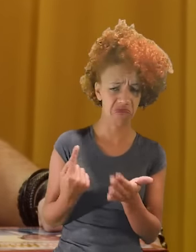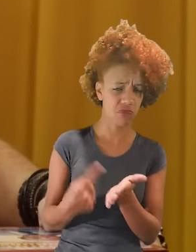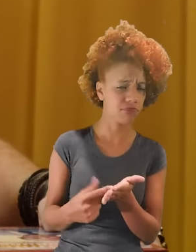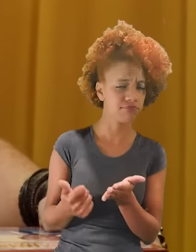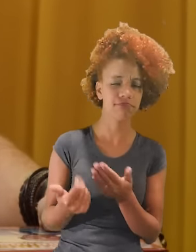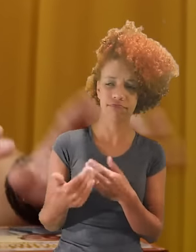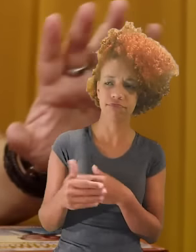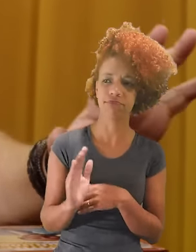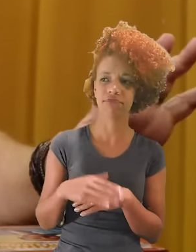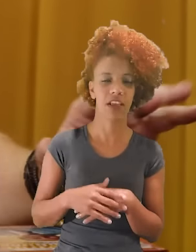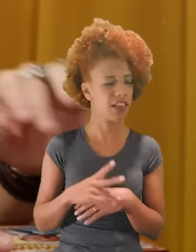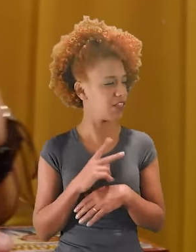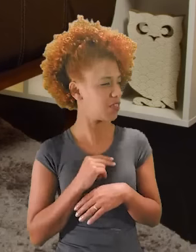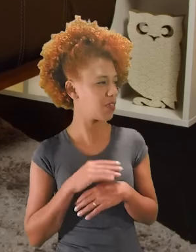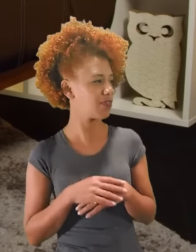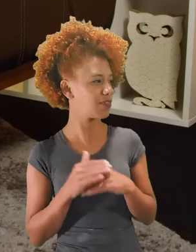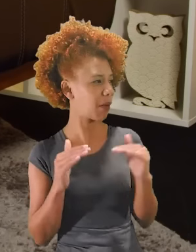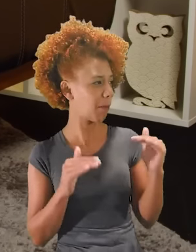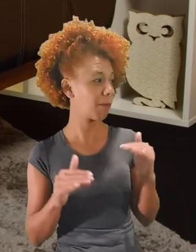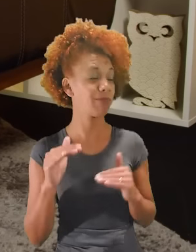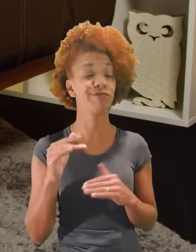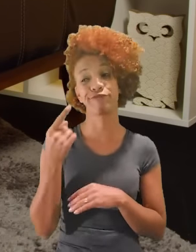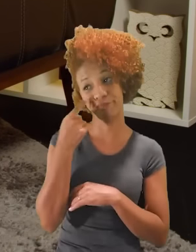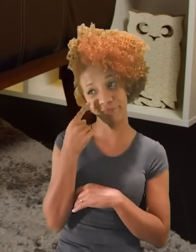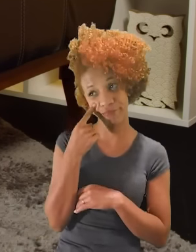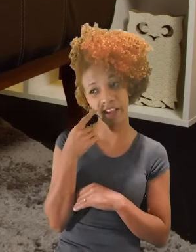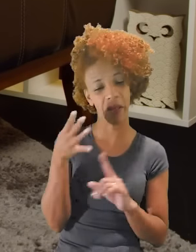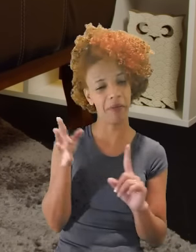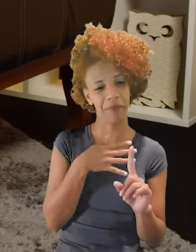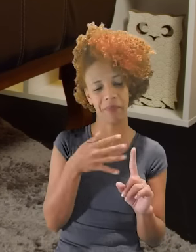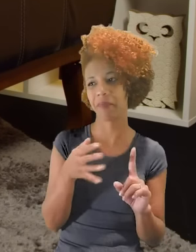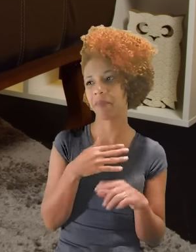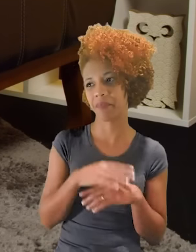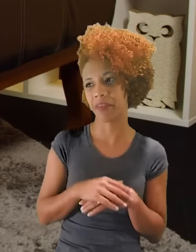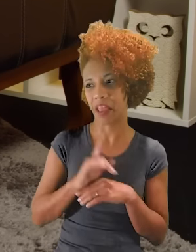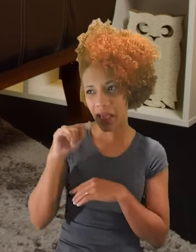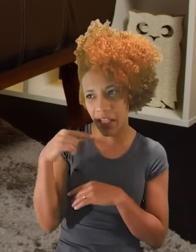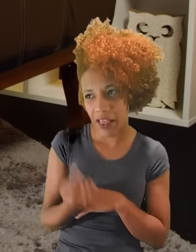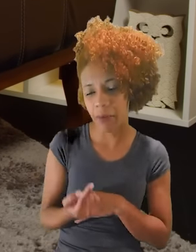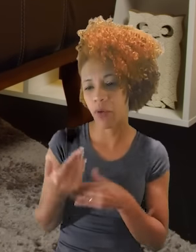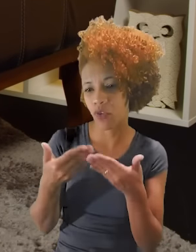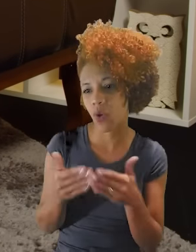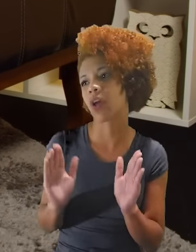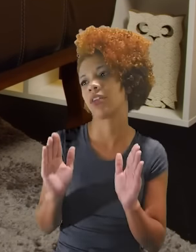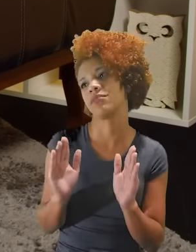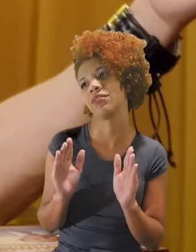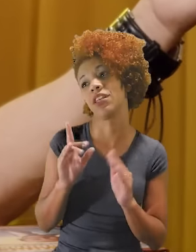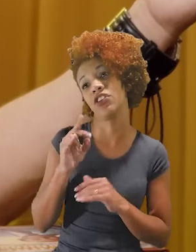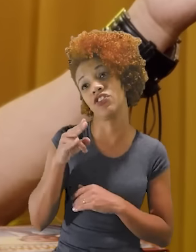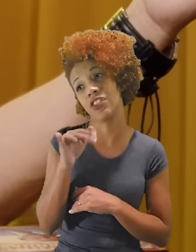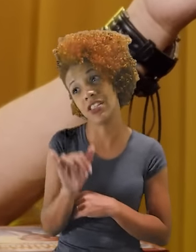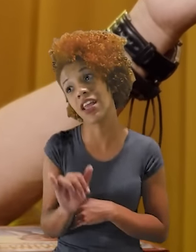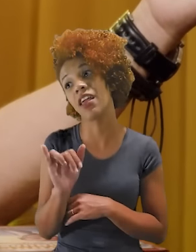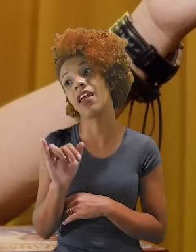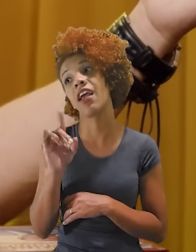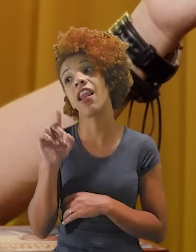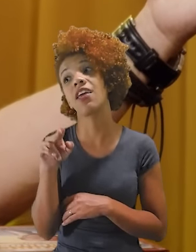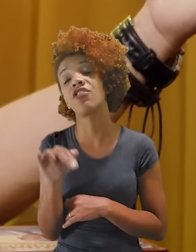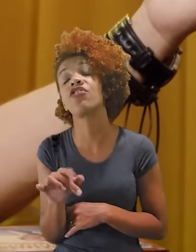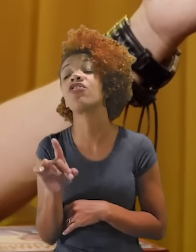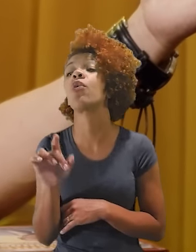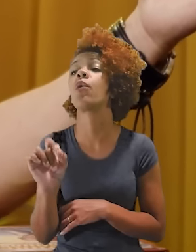velho. Faz aí e tal. Cara, é um mais... É, e olha que tapa na cara lindo, né, cara? Porra, quando o cara inaugurou Disneyland... seria o